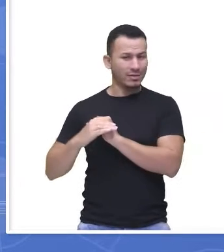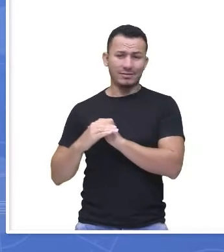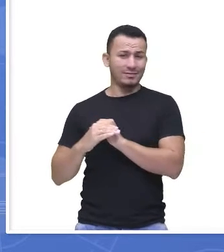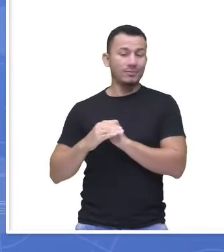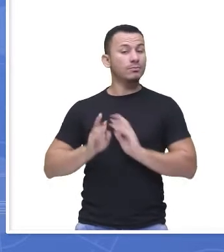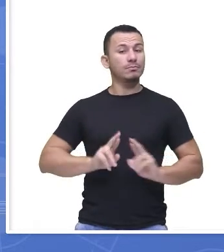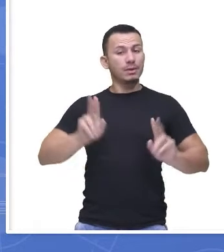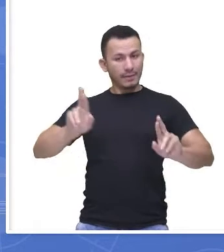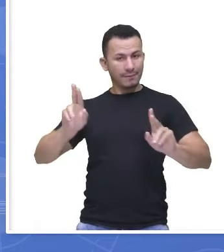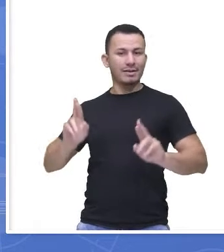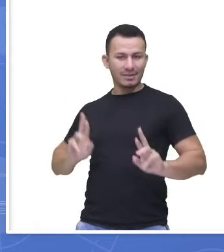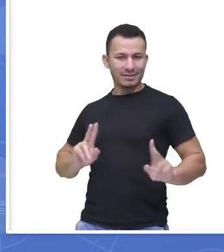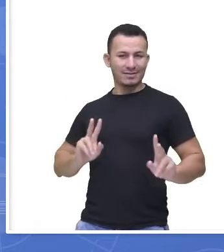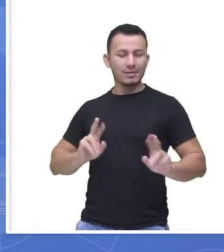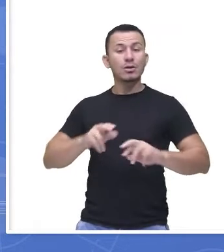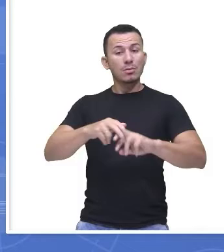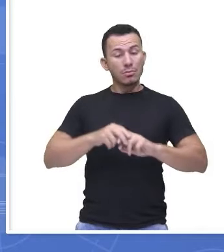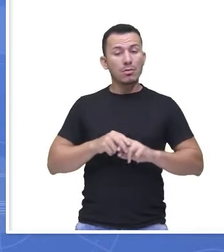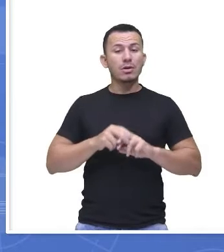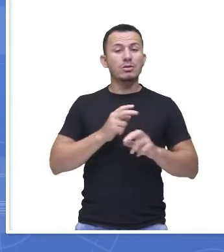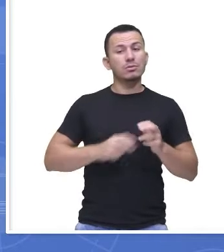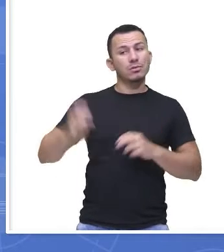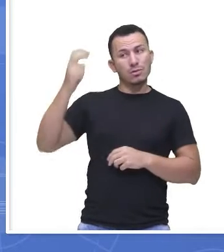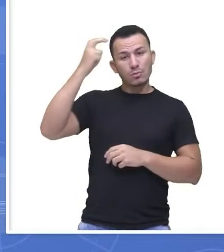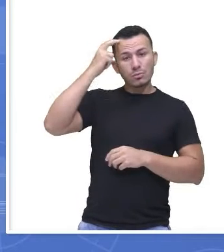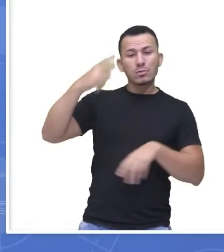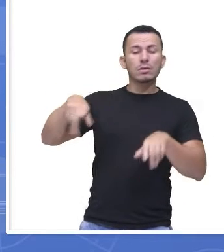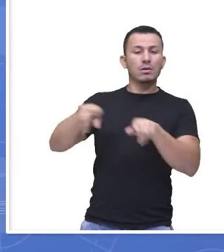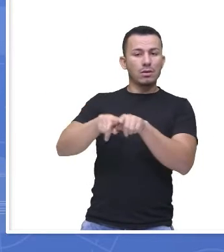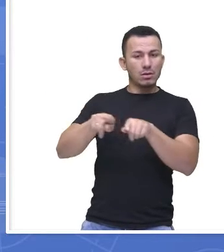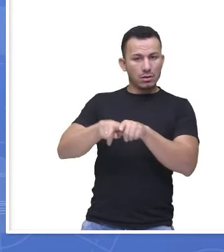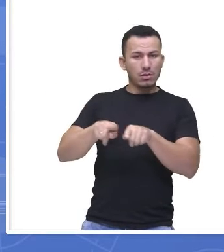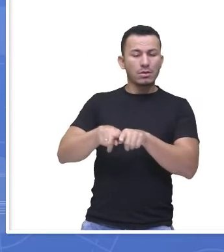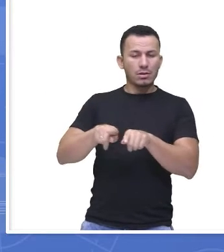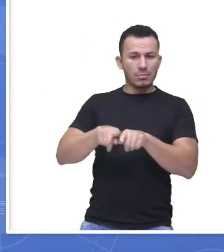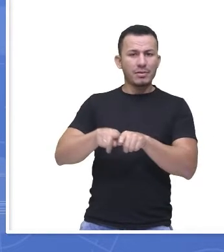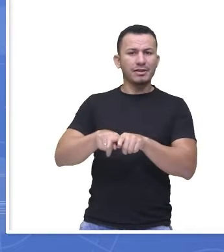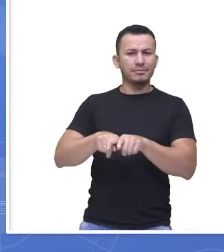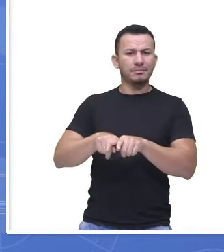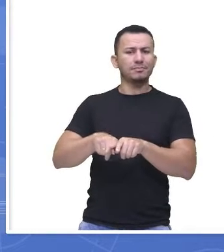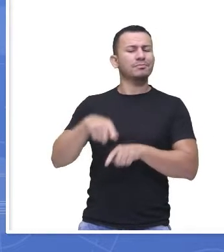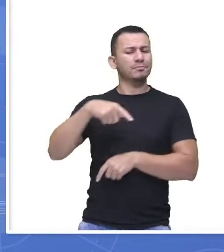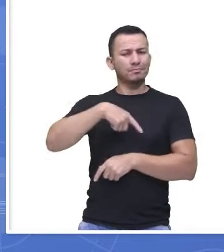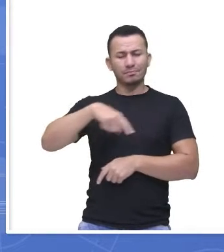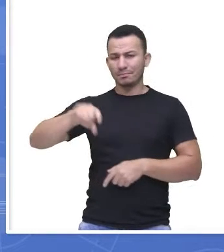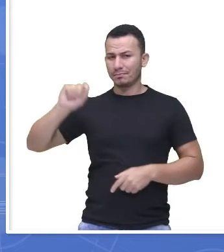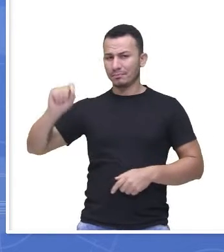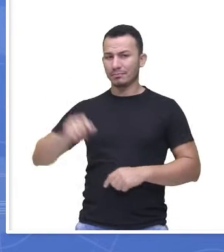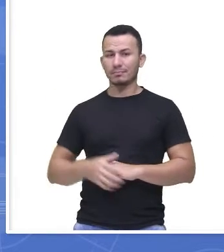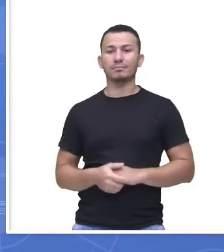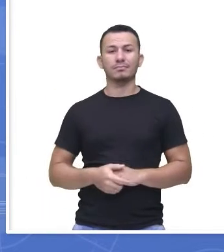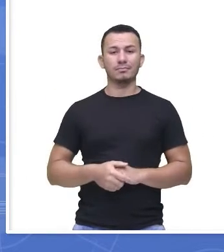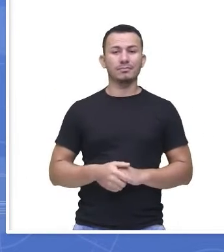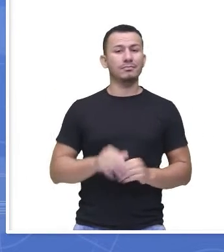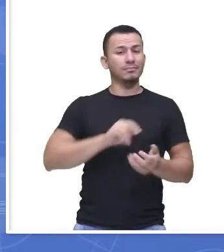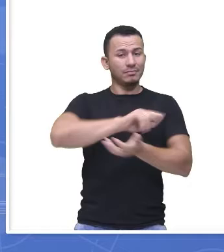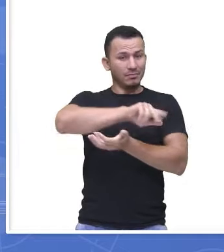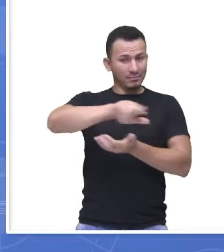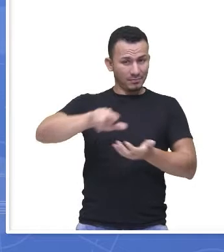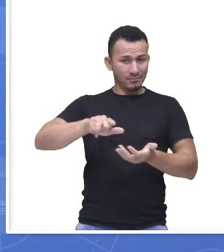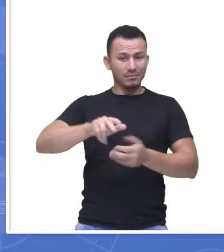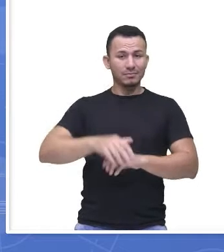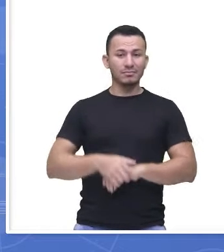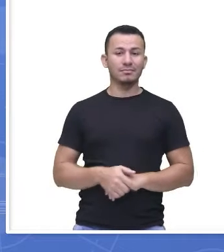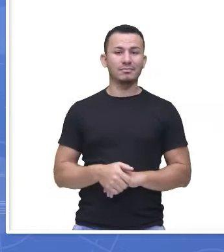Então, a diversidade cultural, ela é bastante diversa.